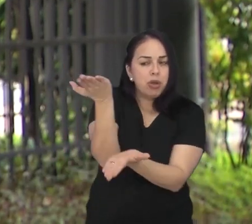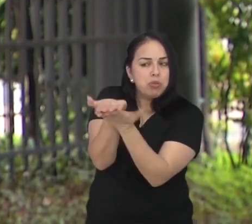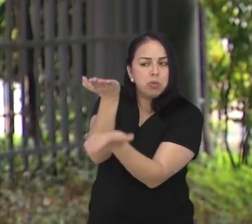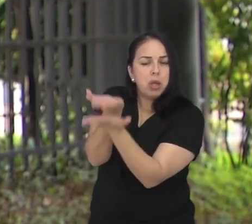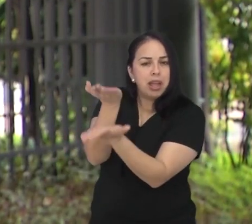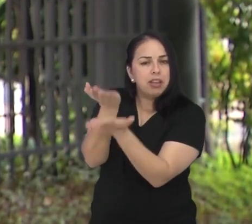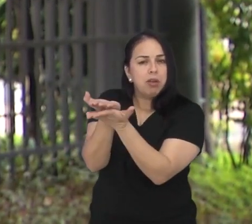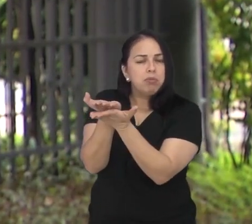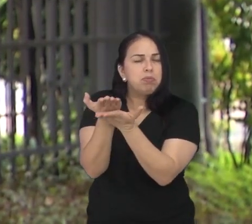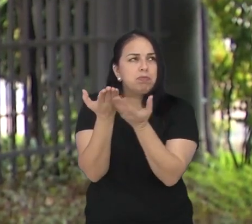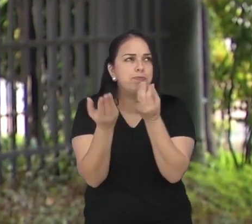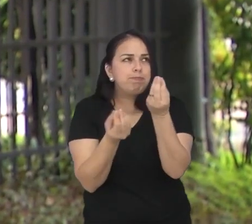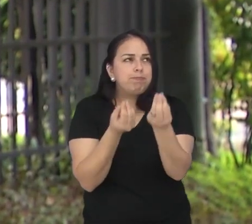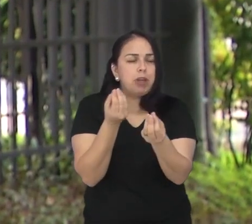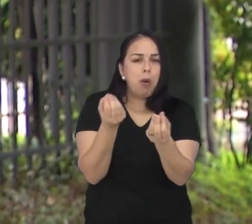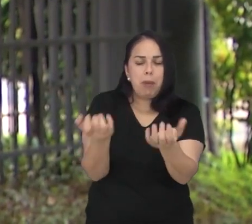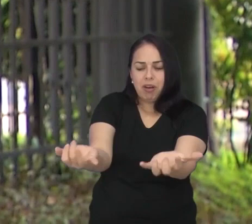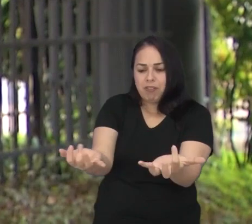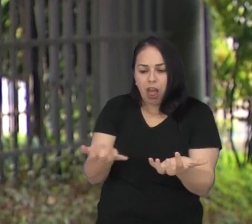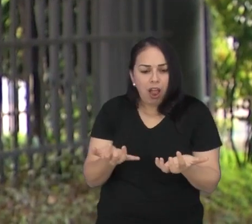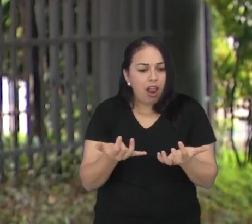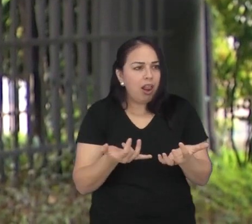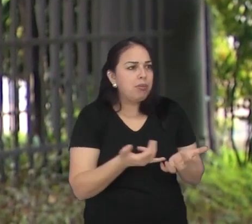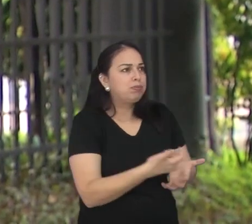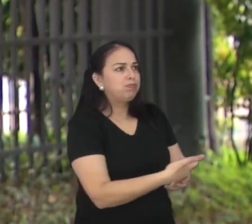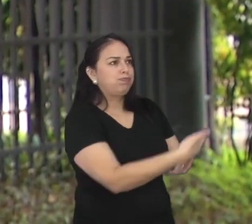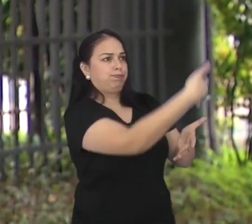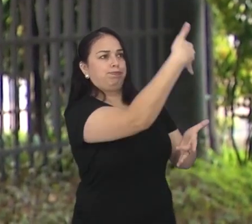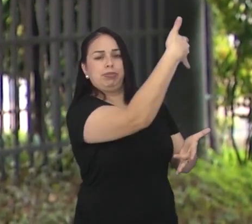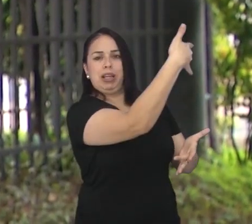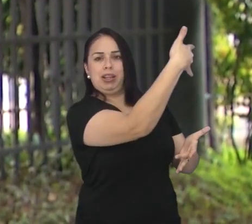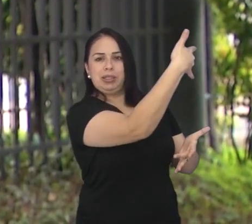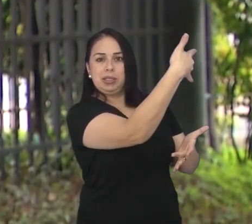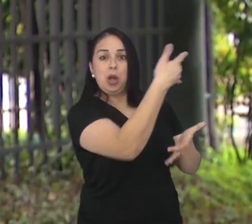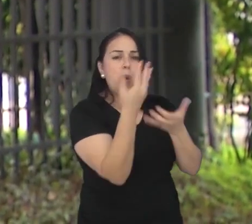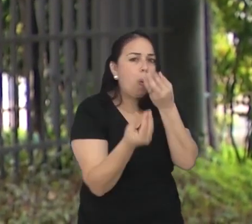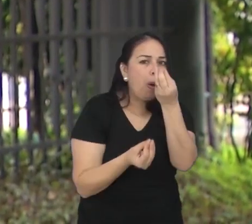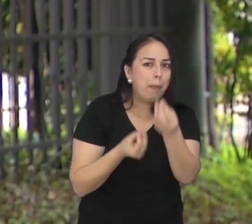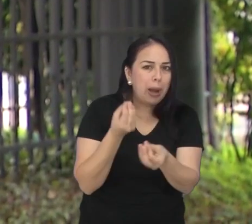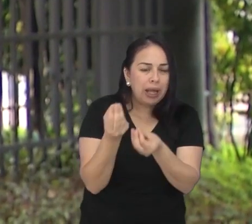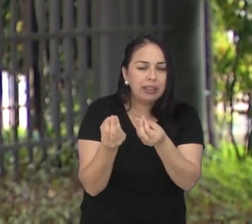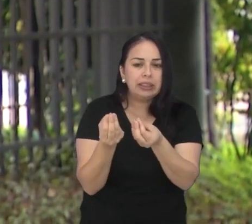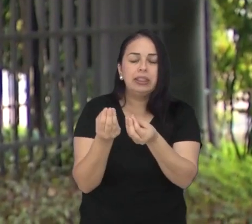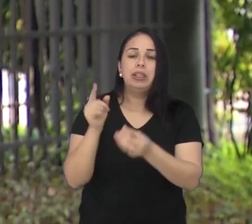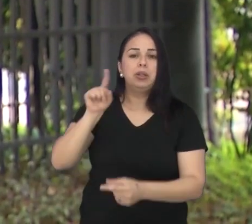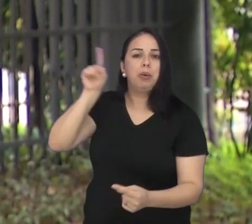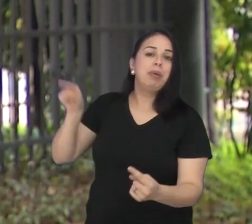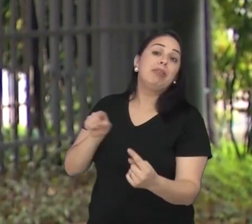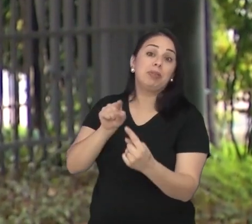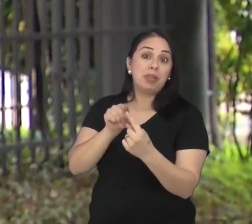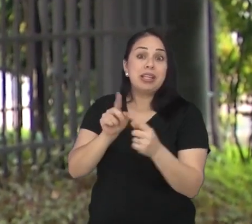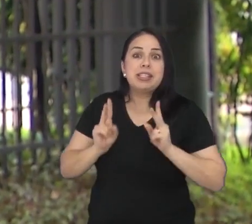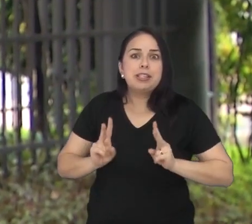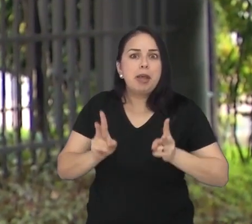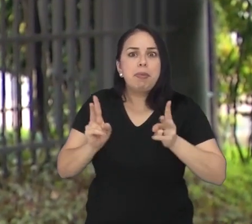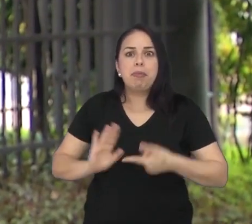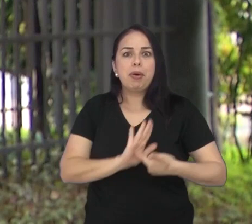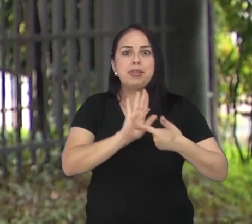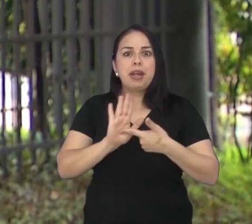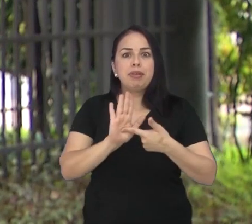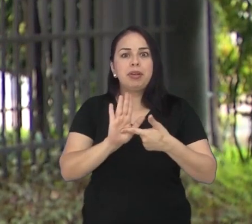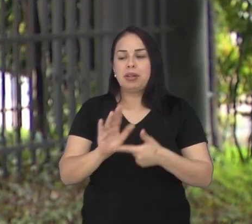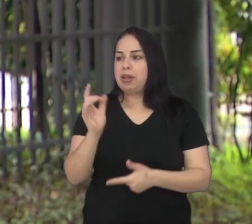Blanc. Ele começou a estudar a forma de criar essa vegetação numa parede